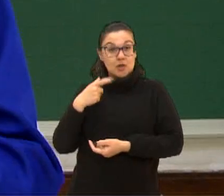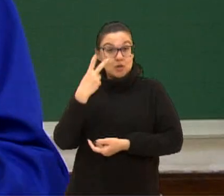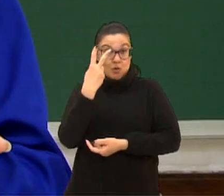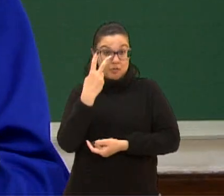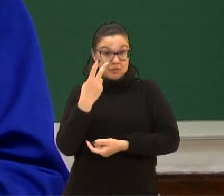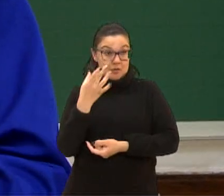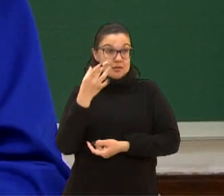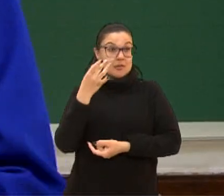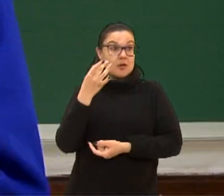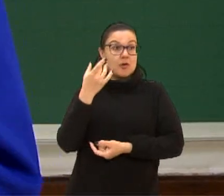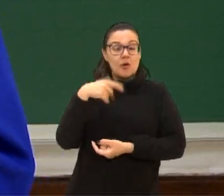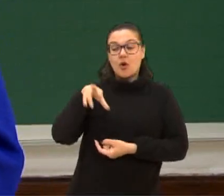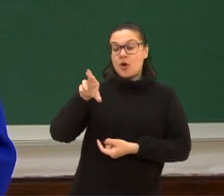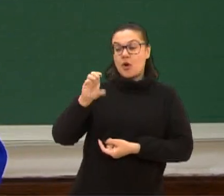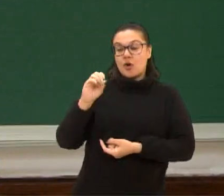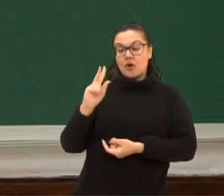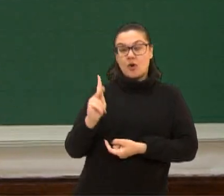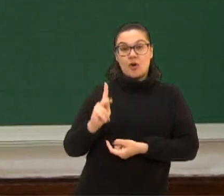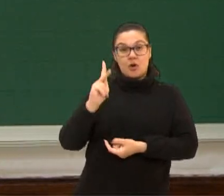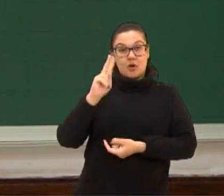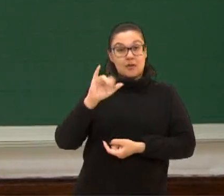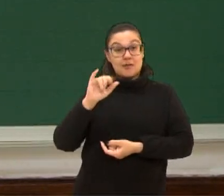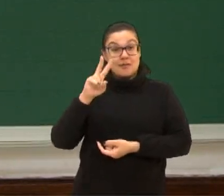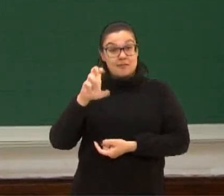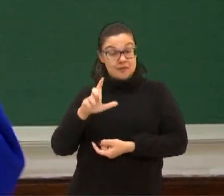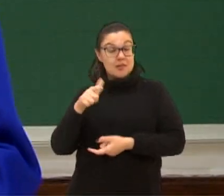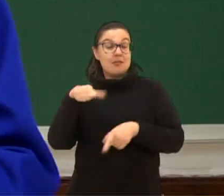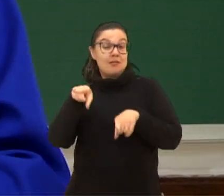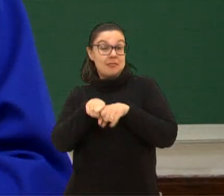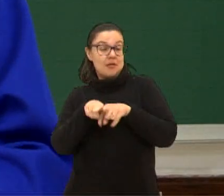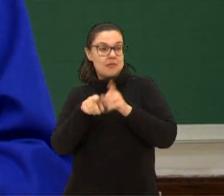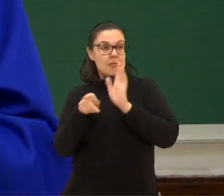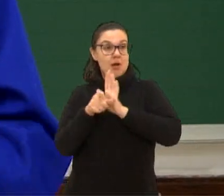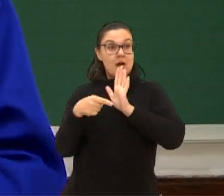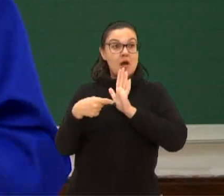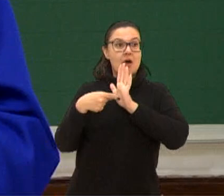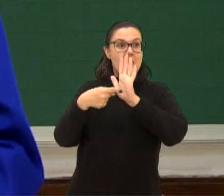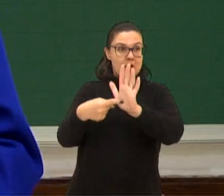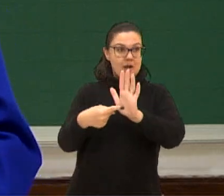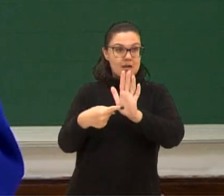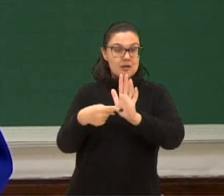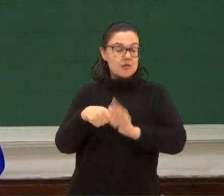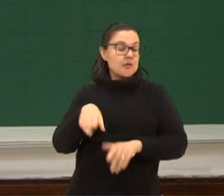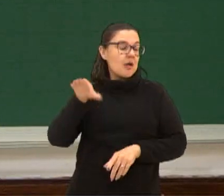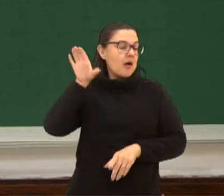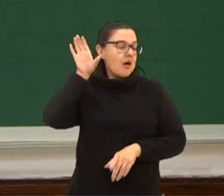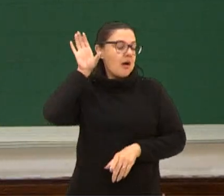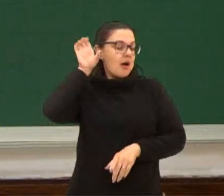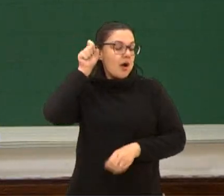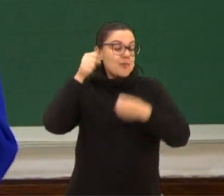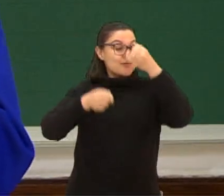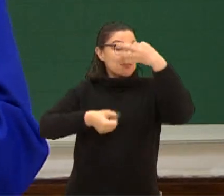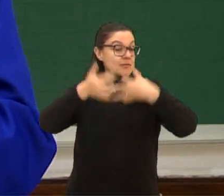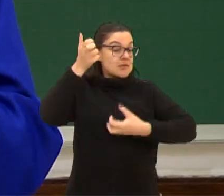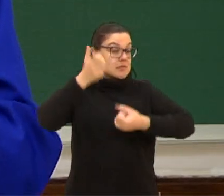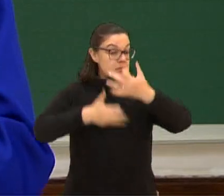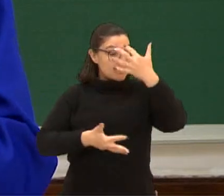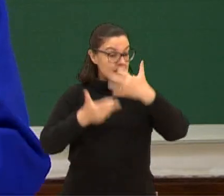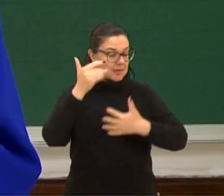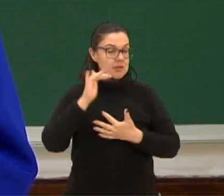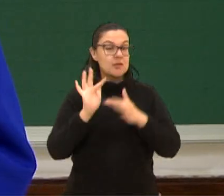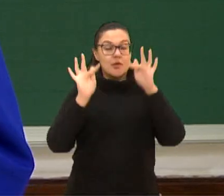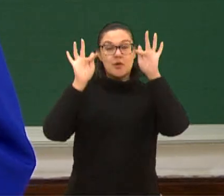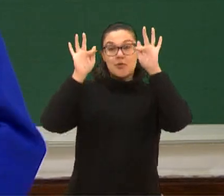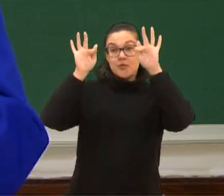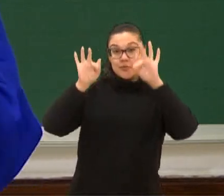espetáculos, tanto Rockville como Histórias de Acostamentos, que tiveram apresentação de audiodescrição. E nessa apresentação, no